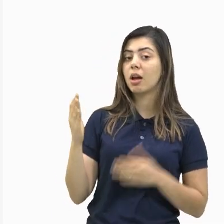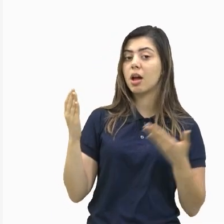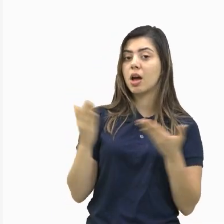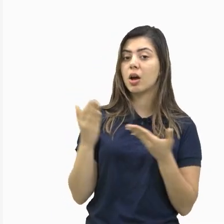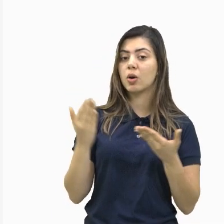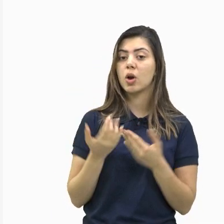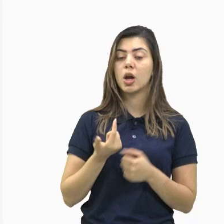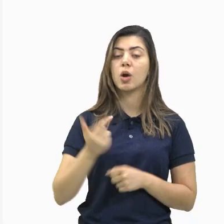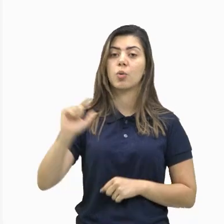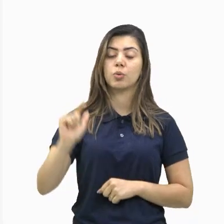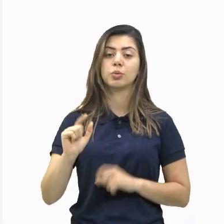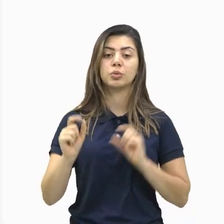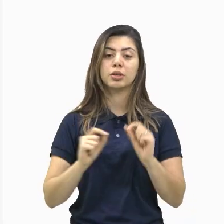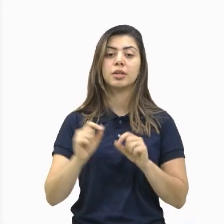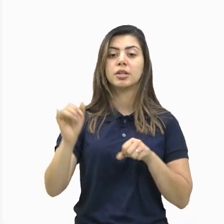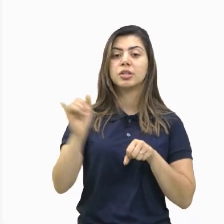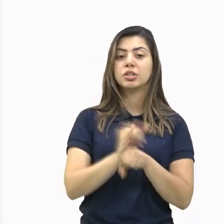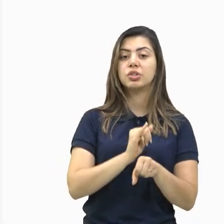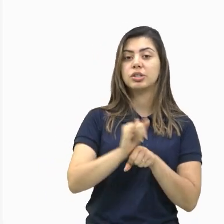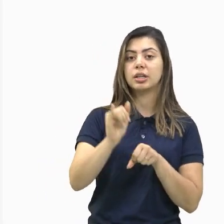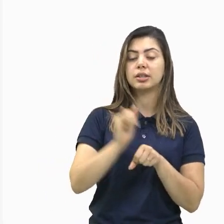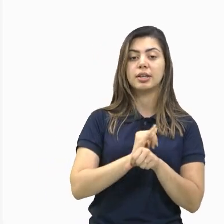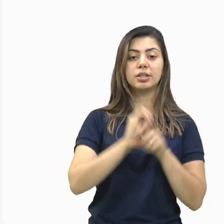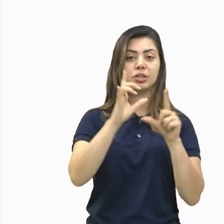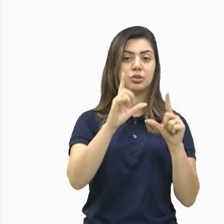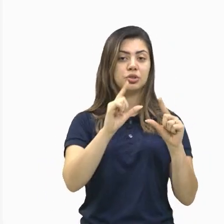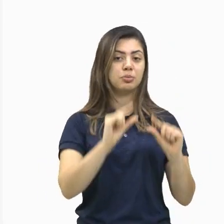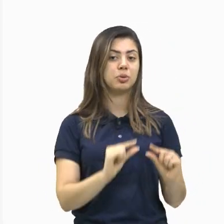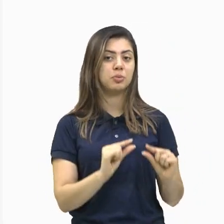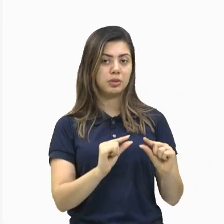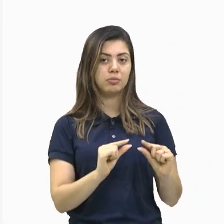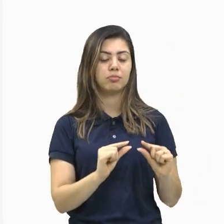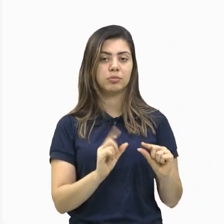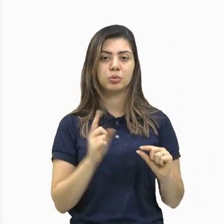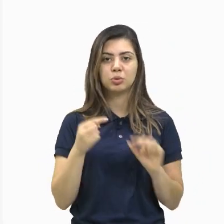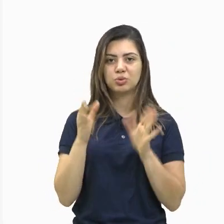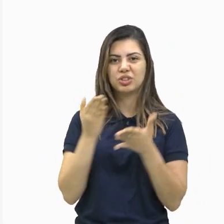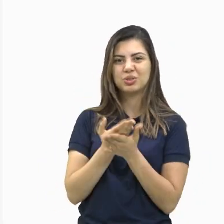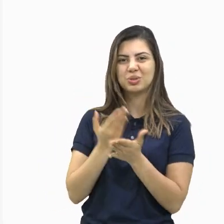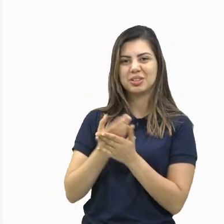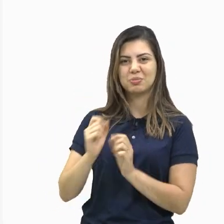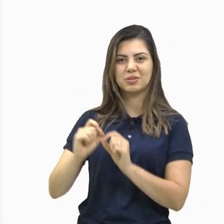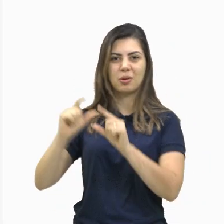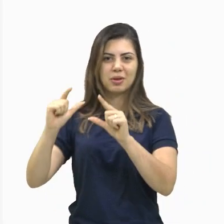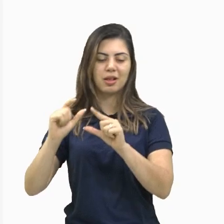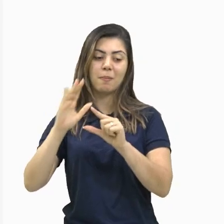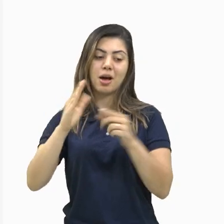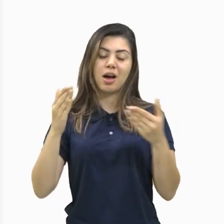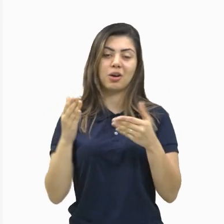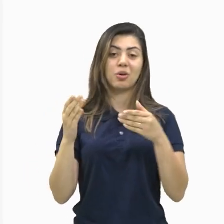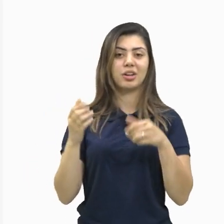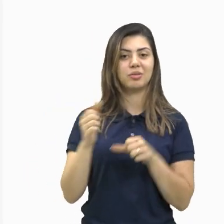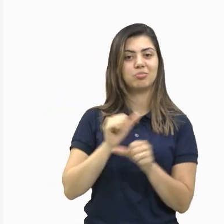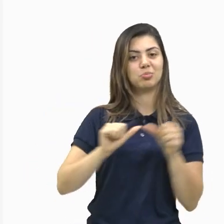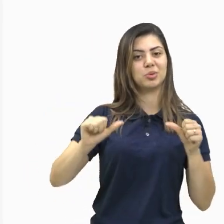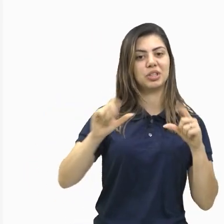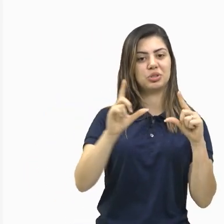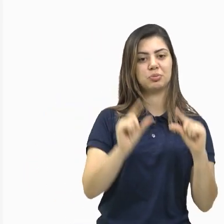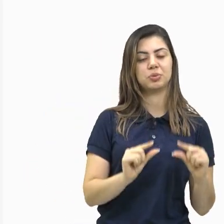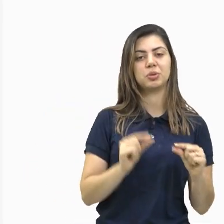também que tratar ó, fatores de redução. Tem um fator de aumento e tem um fator de redução, certo? Para calcular o fator de